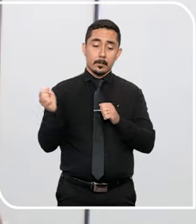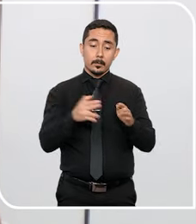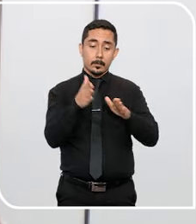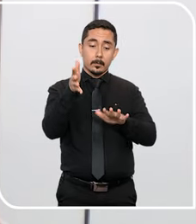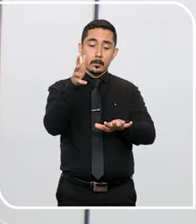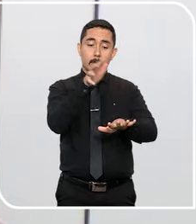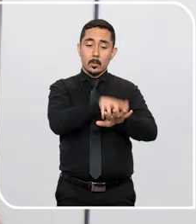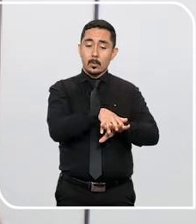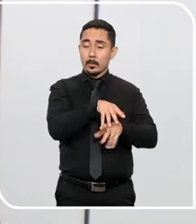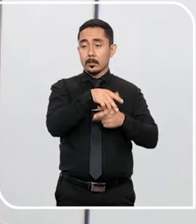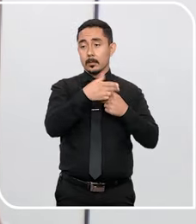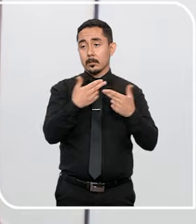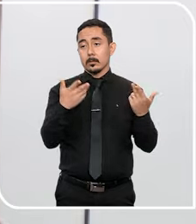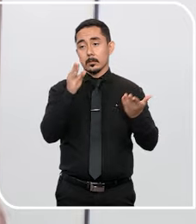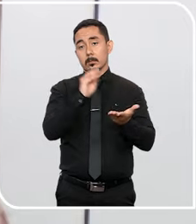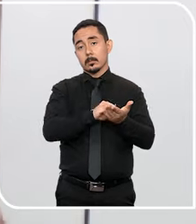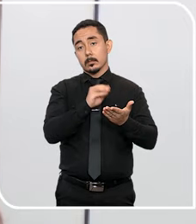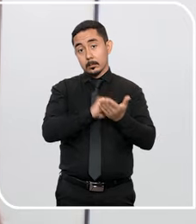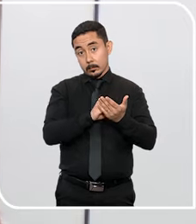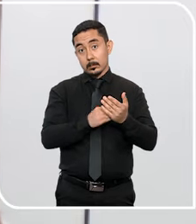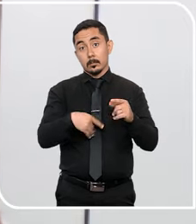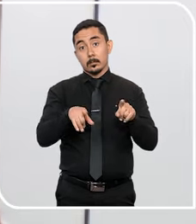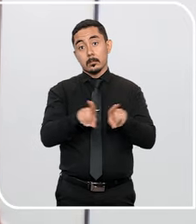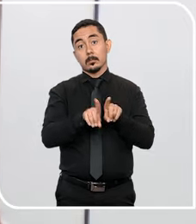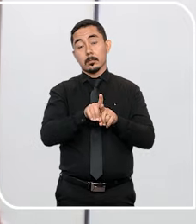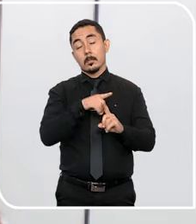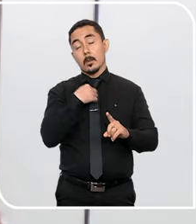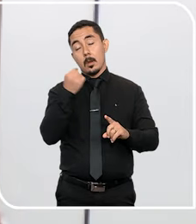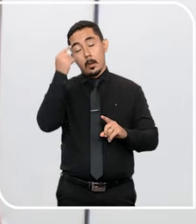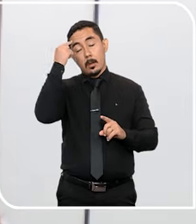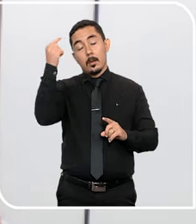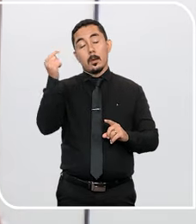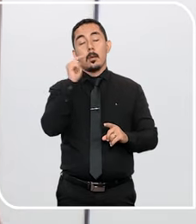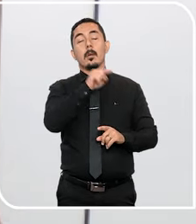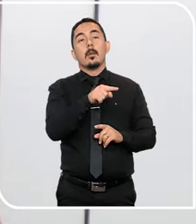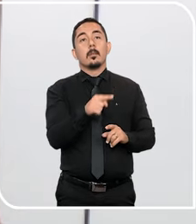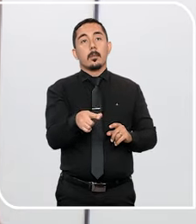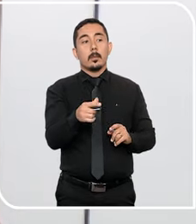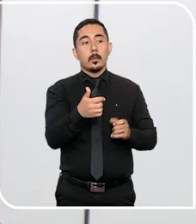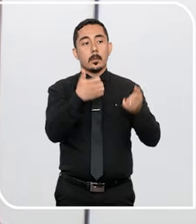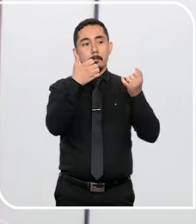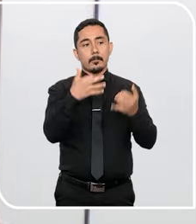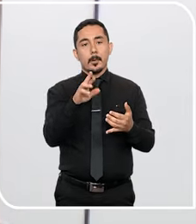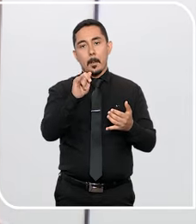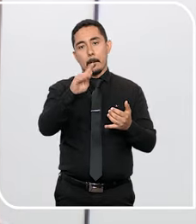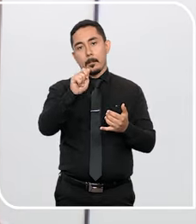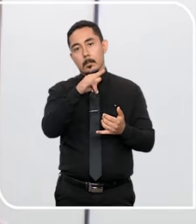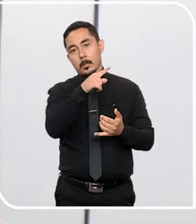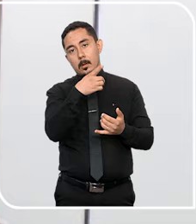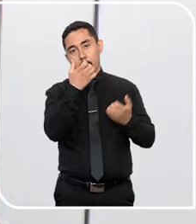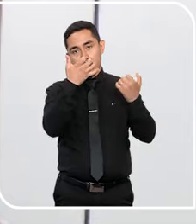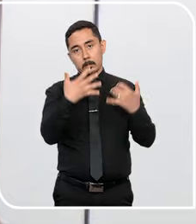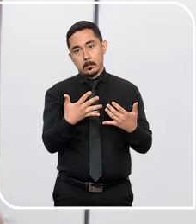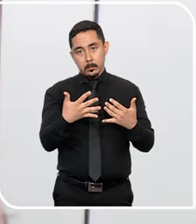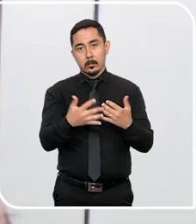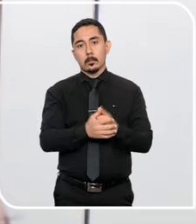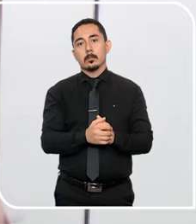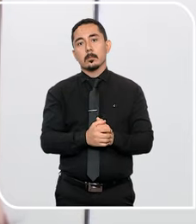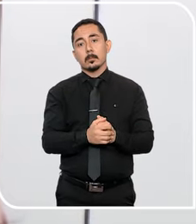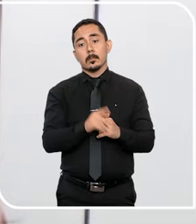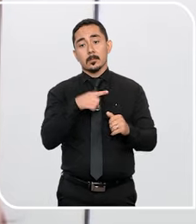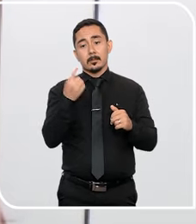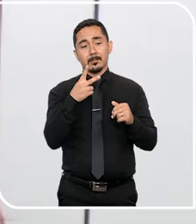acessibilidade falta inclusão né e e eu fiquei pensando assim esse relato que a que a Rebeca trouxe aqui